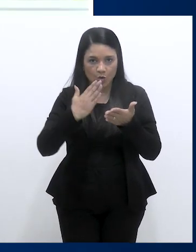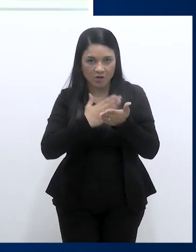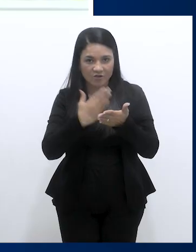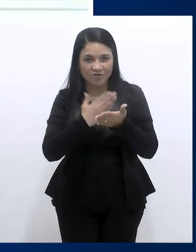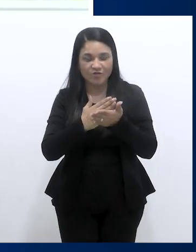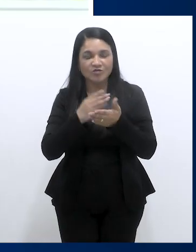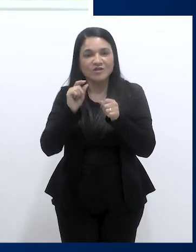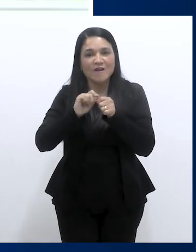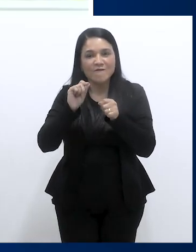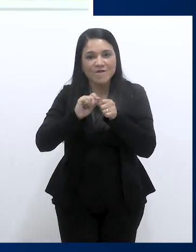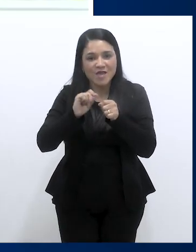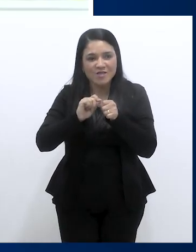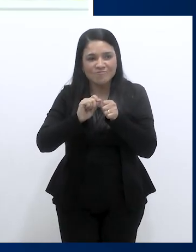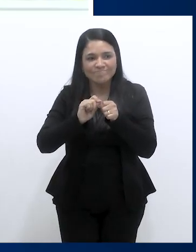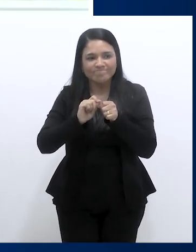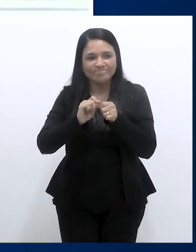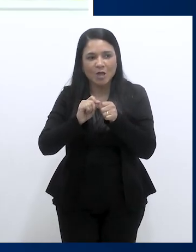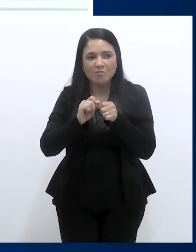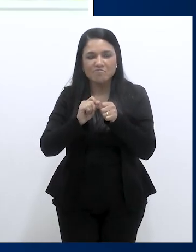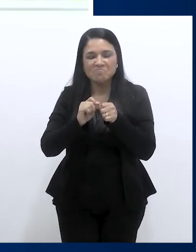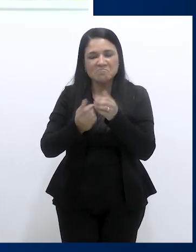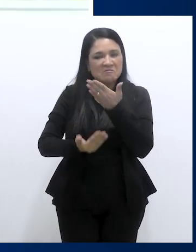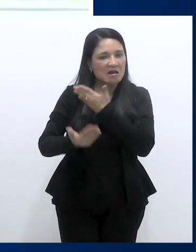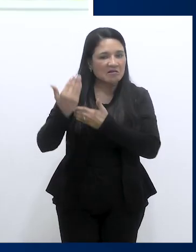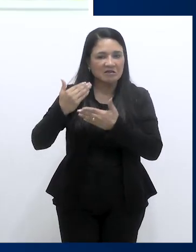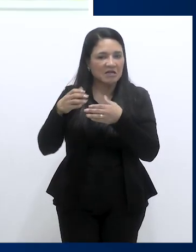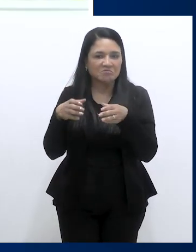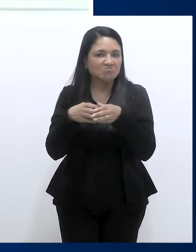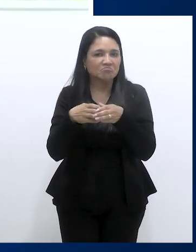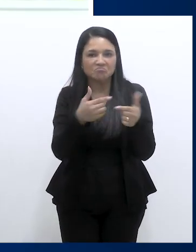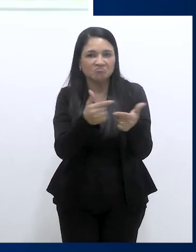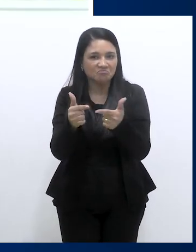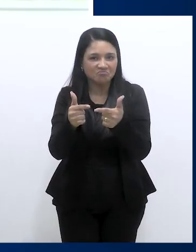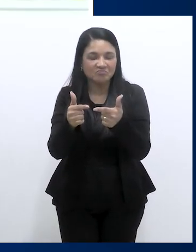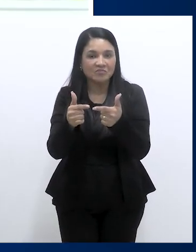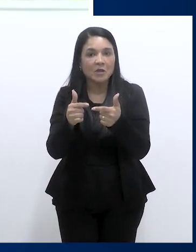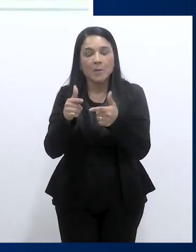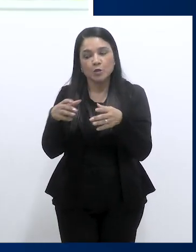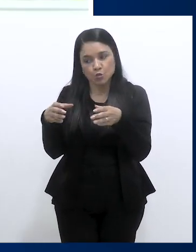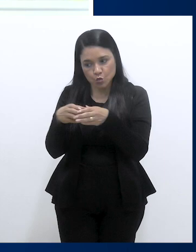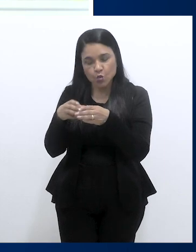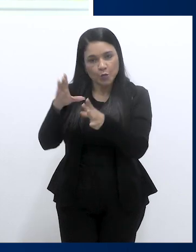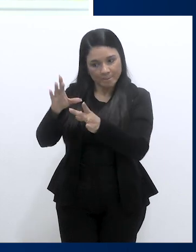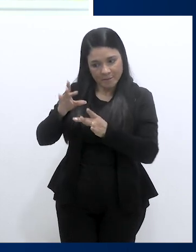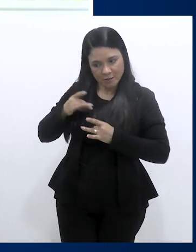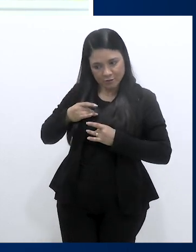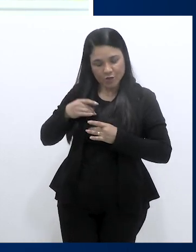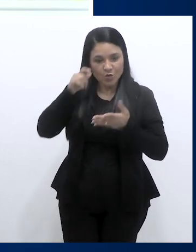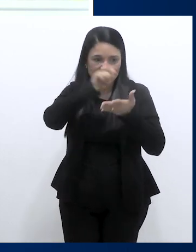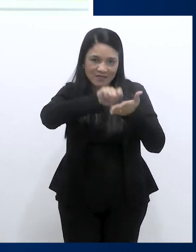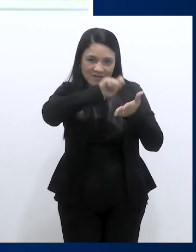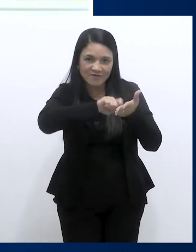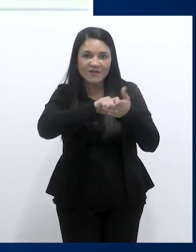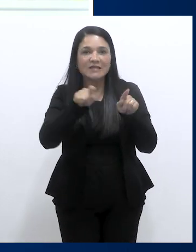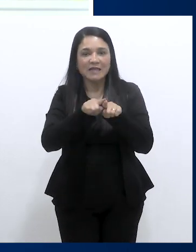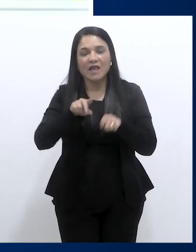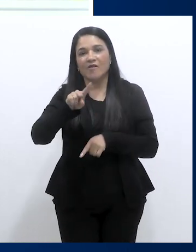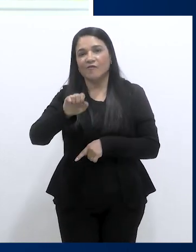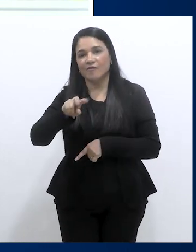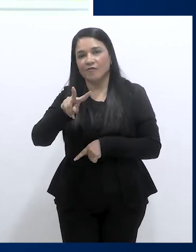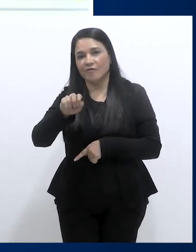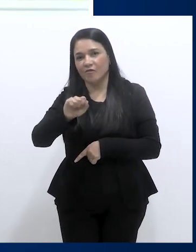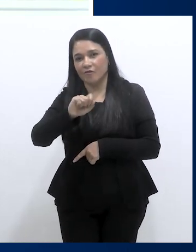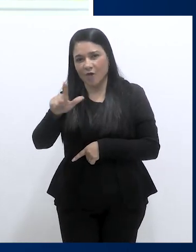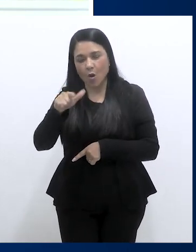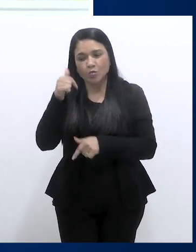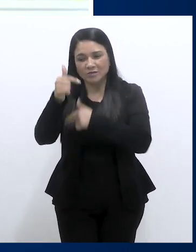teria feito o que a gente fez se não fosse o grupo, mas, de qualquer maneira, o grupo inspirou. Por exemplo, tem